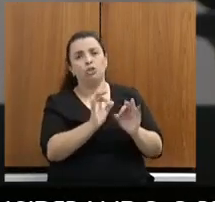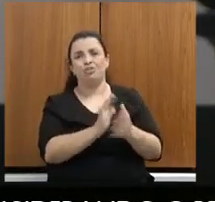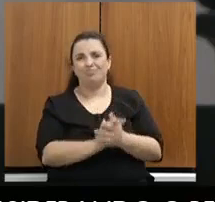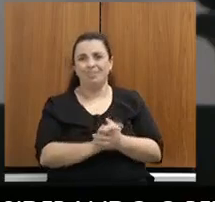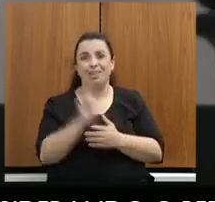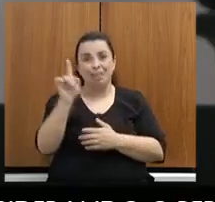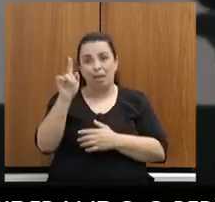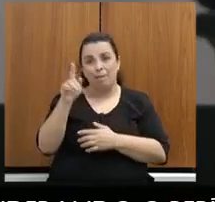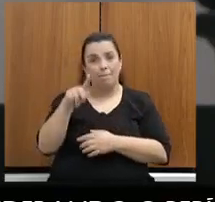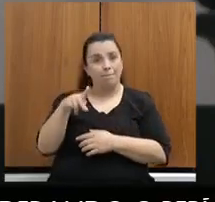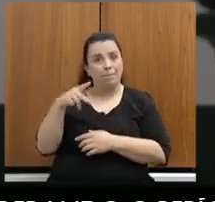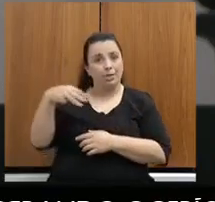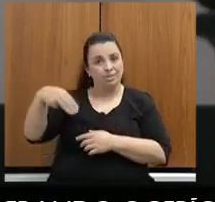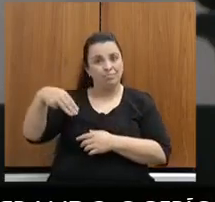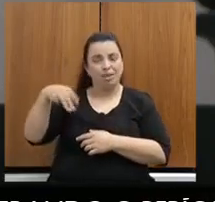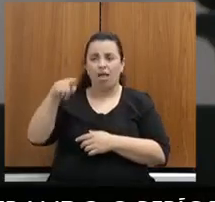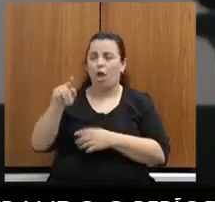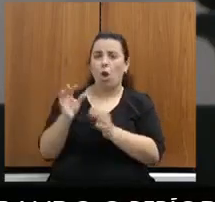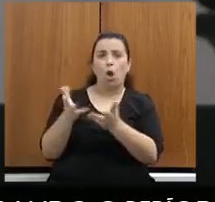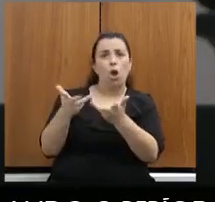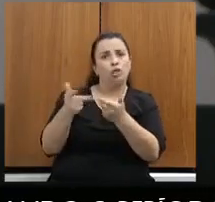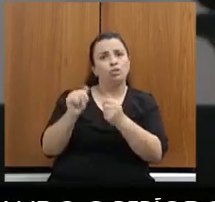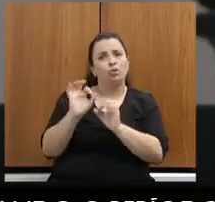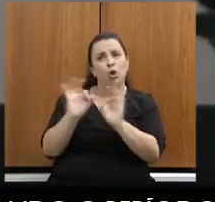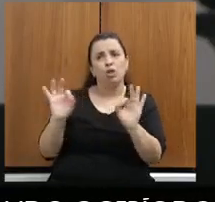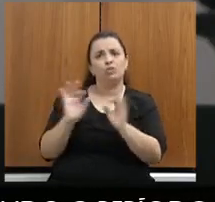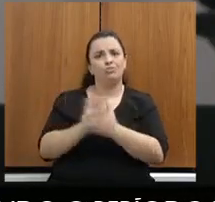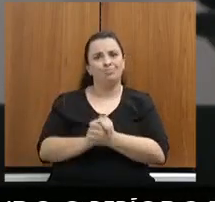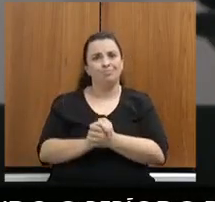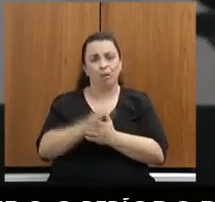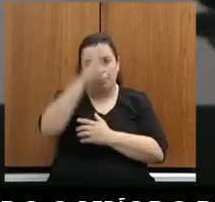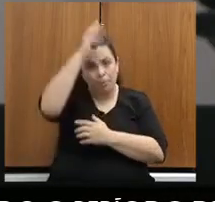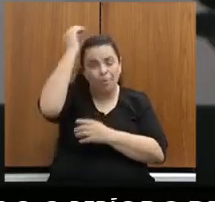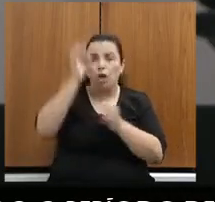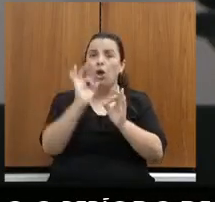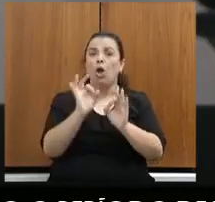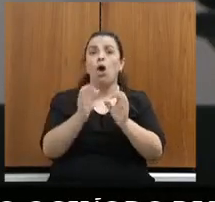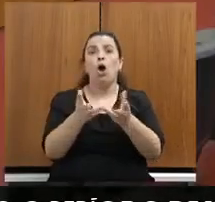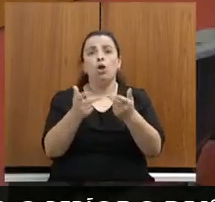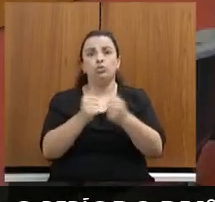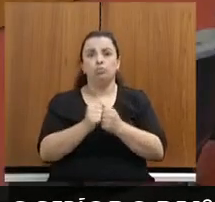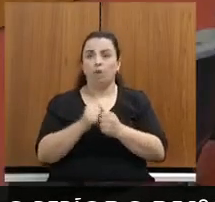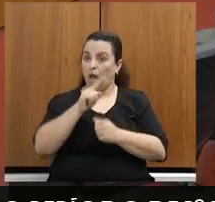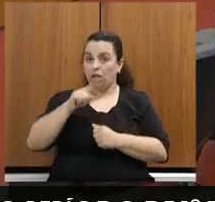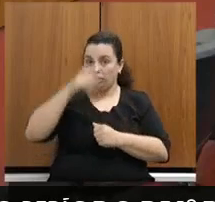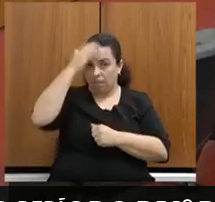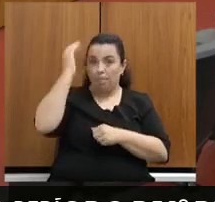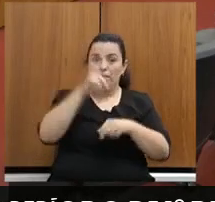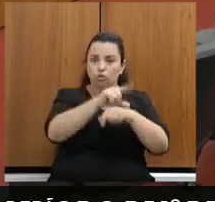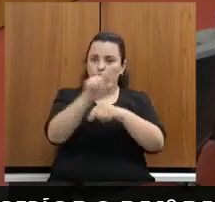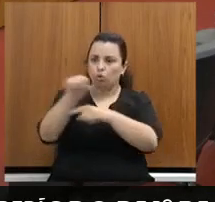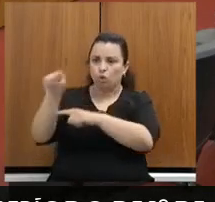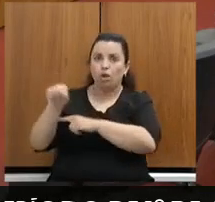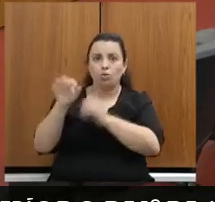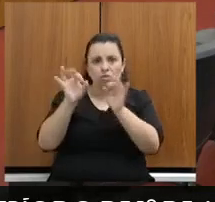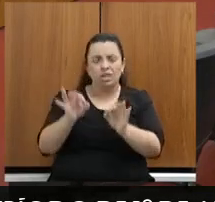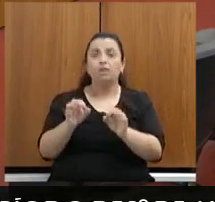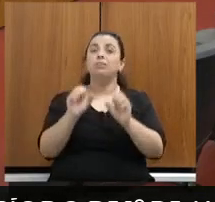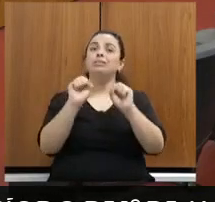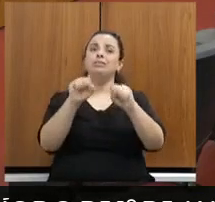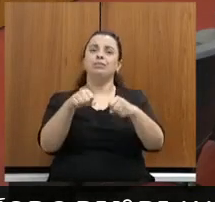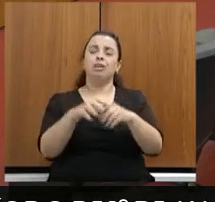comandante da PM é ótimo do comandando o bombeiro é ótimo tão governo escolheu bem escolheu bem mas o governo não pode